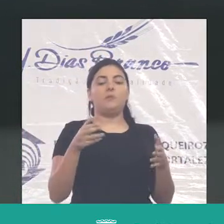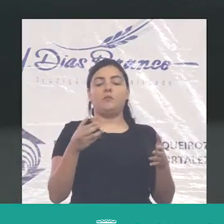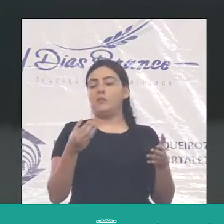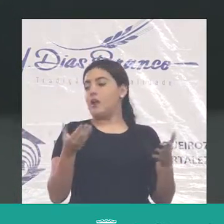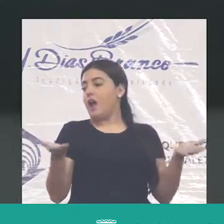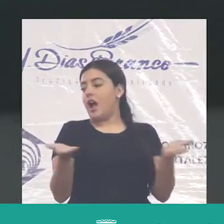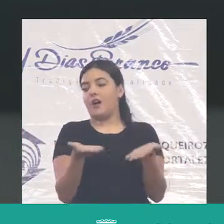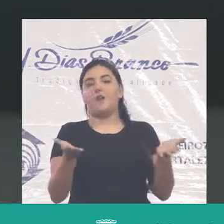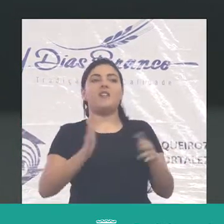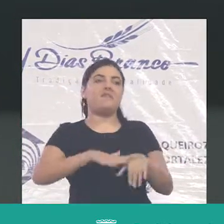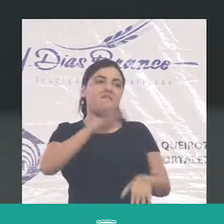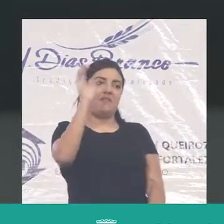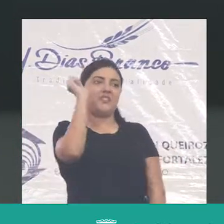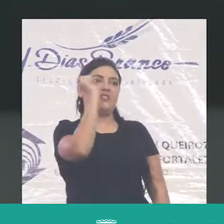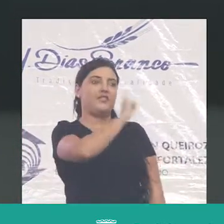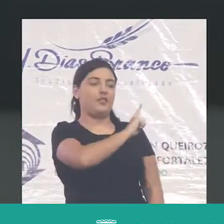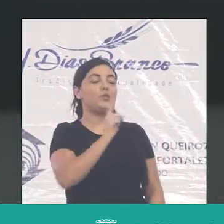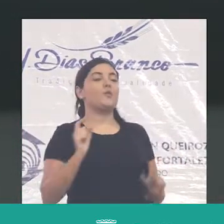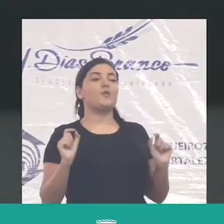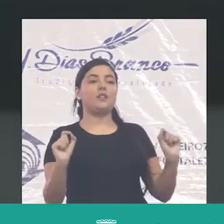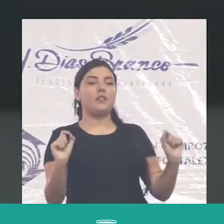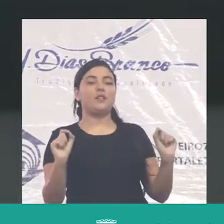Agora vem a parte difícil.